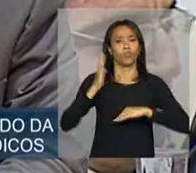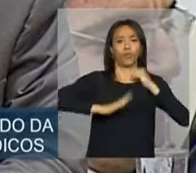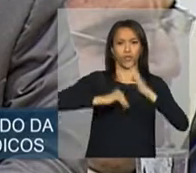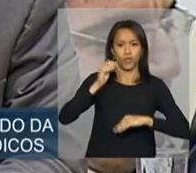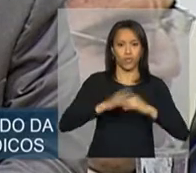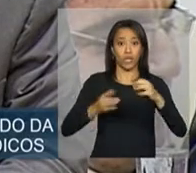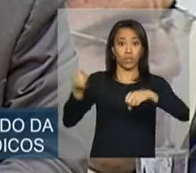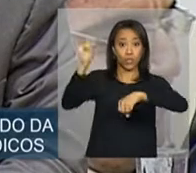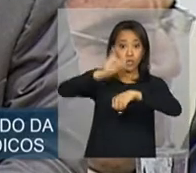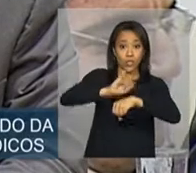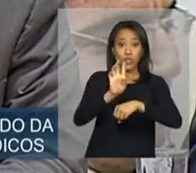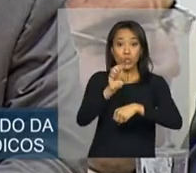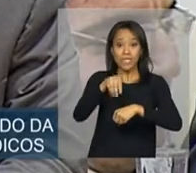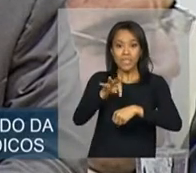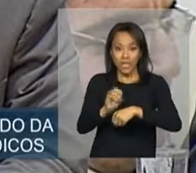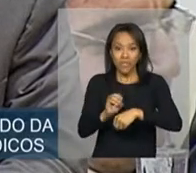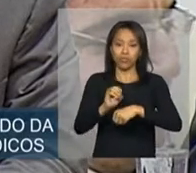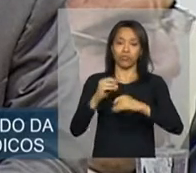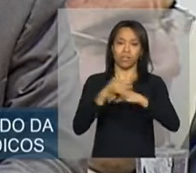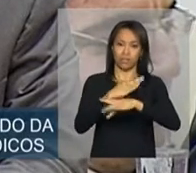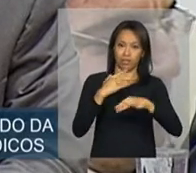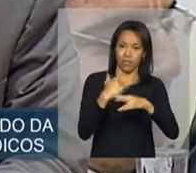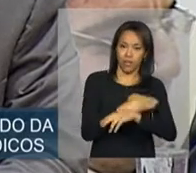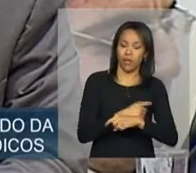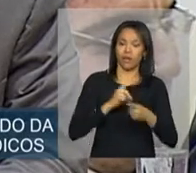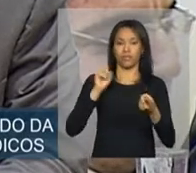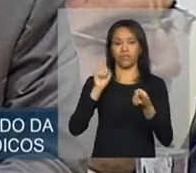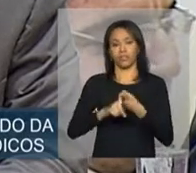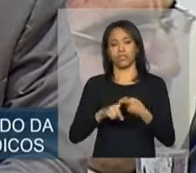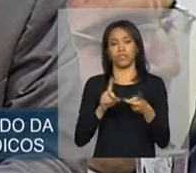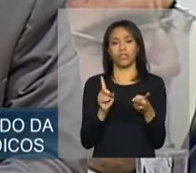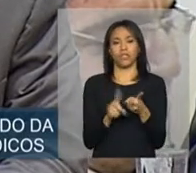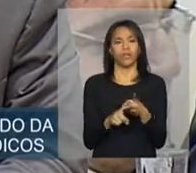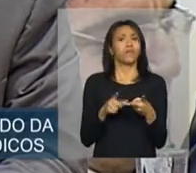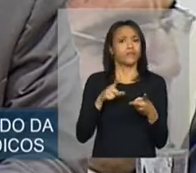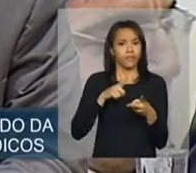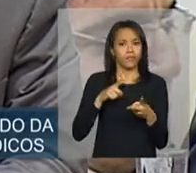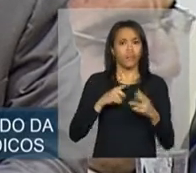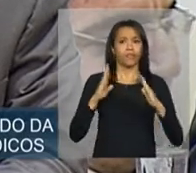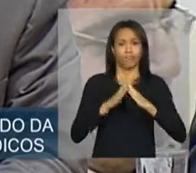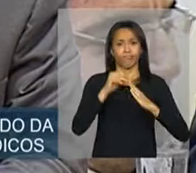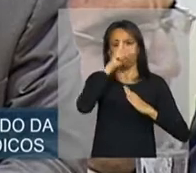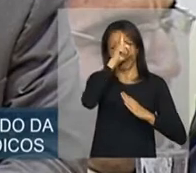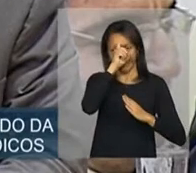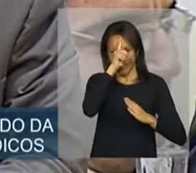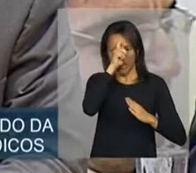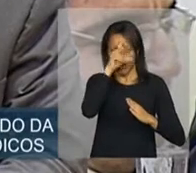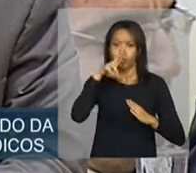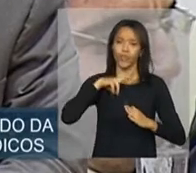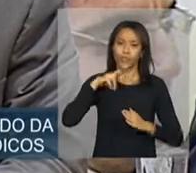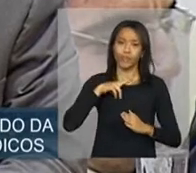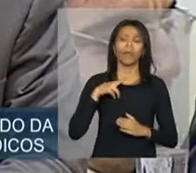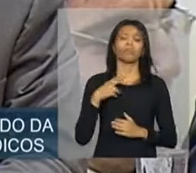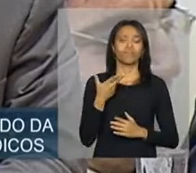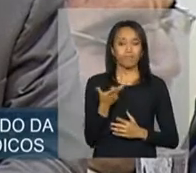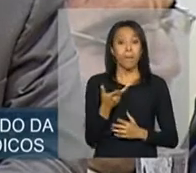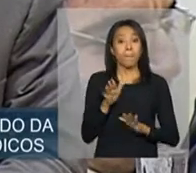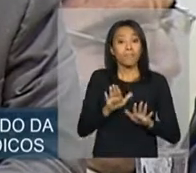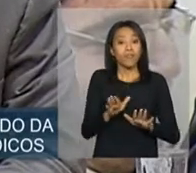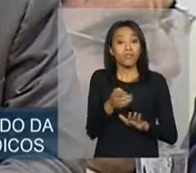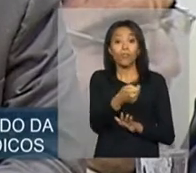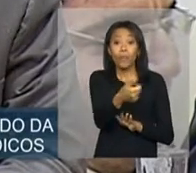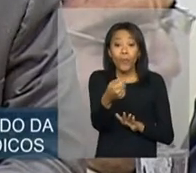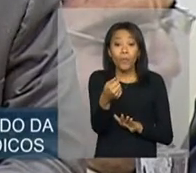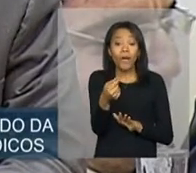mesmo centro das cidades no quadriláteros da Saúde aonde tem clínica privada poucos E então é